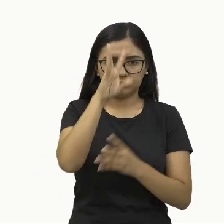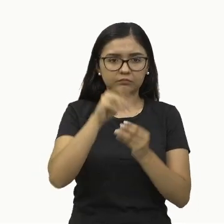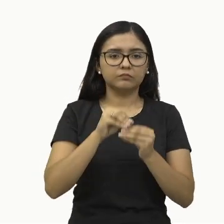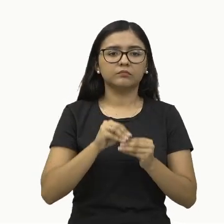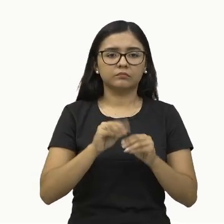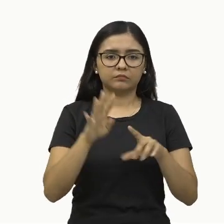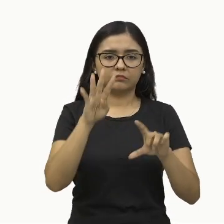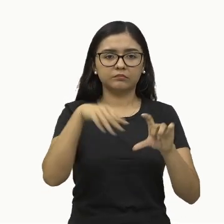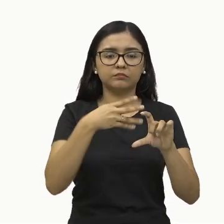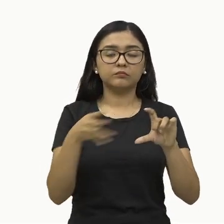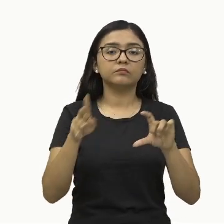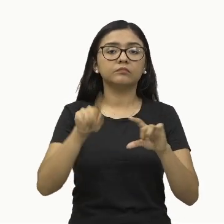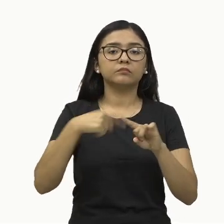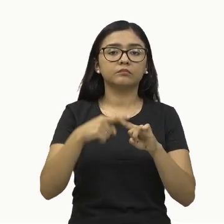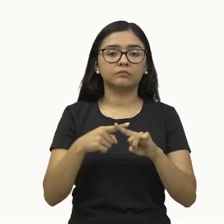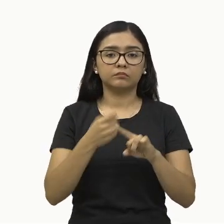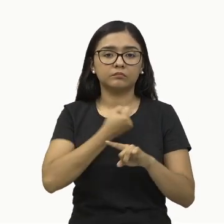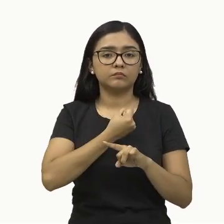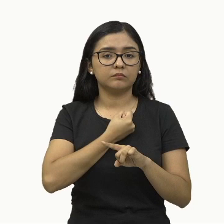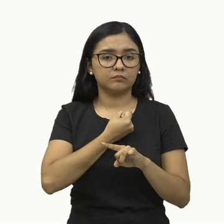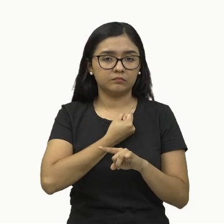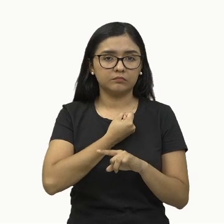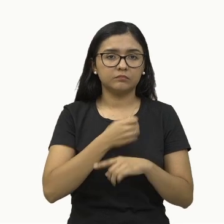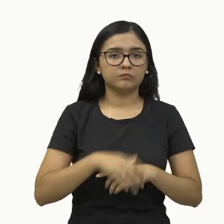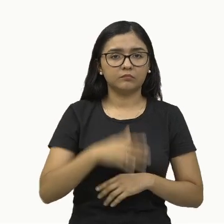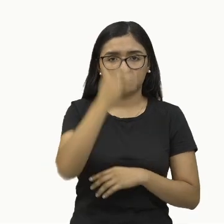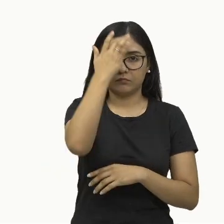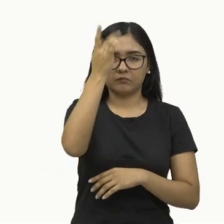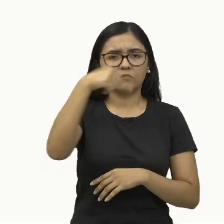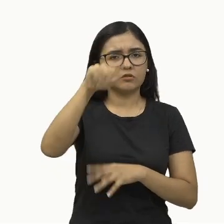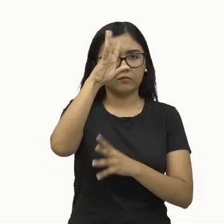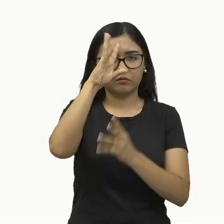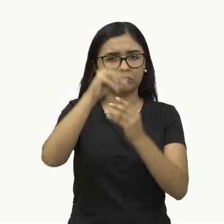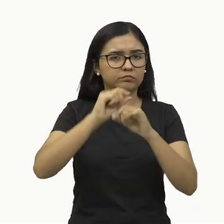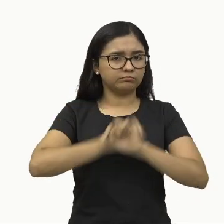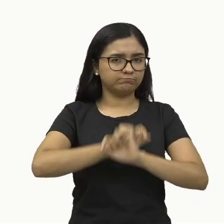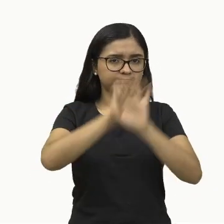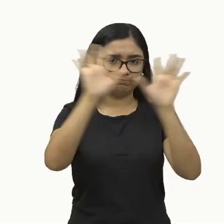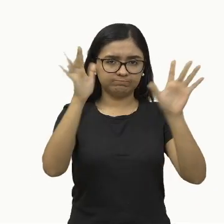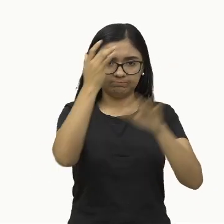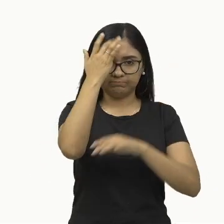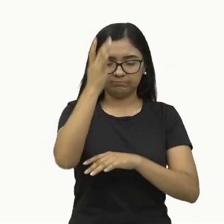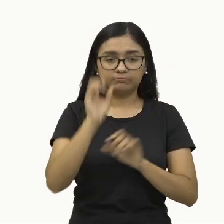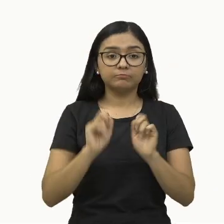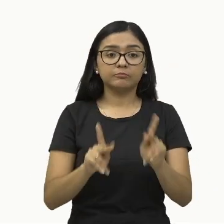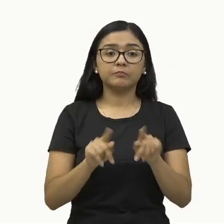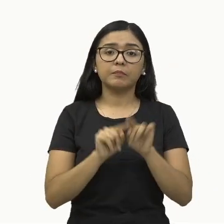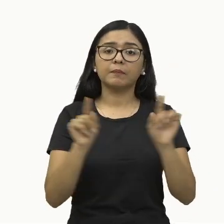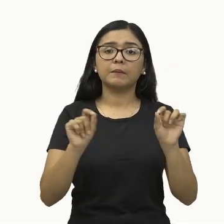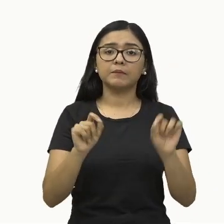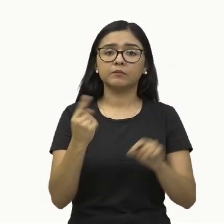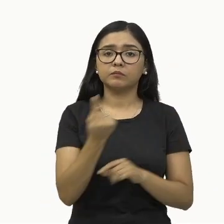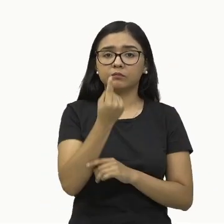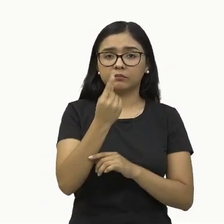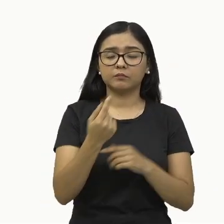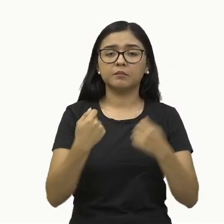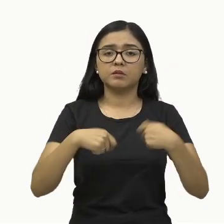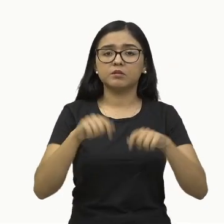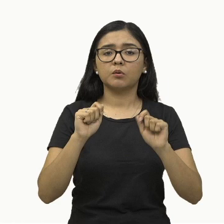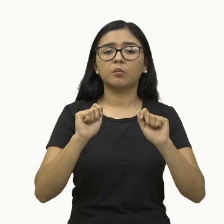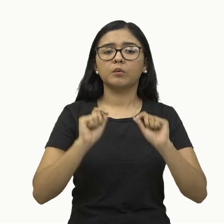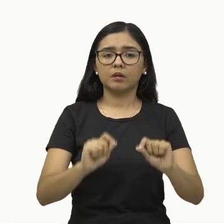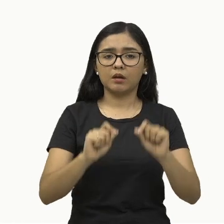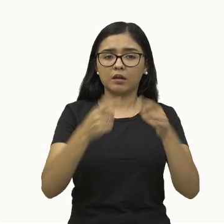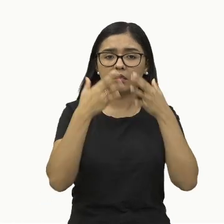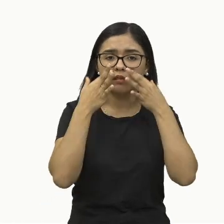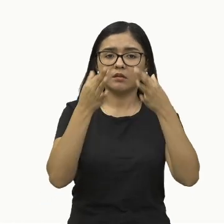Multiplicação de um número com uma matriz, muito tranquilo, vocês vão compreender facilmente. A única coisa que a gente precisa ter é o cuidado com